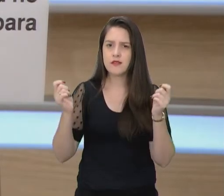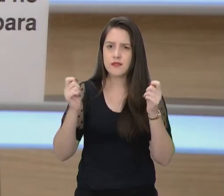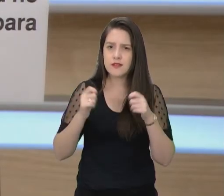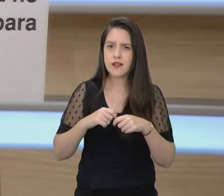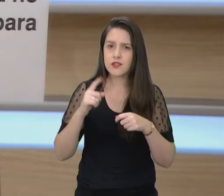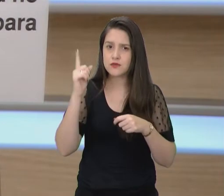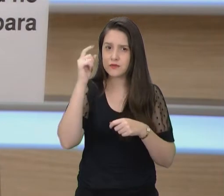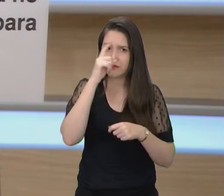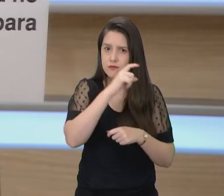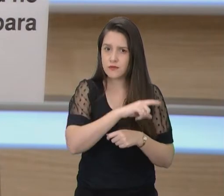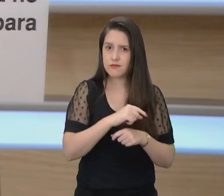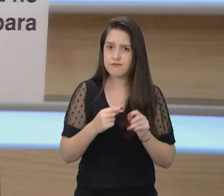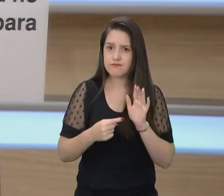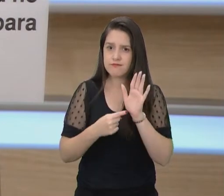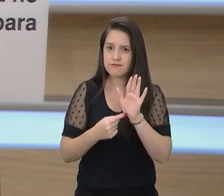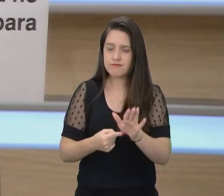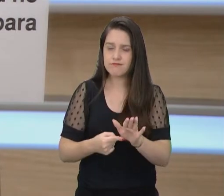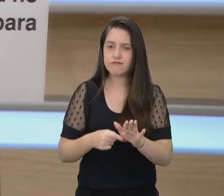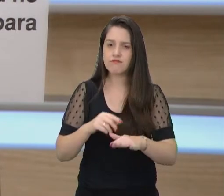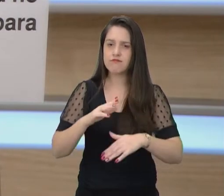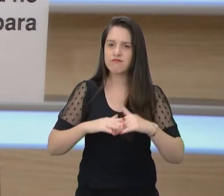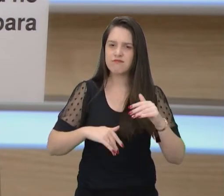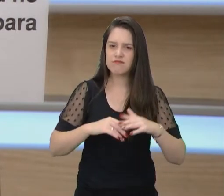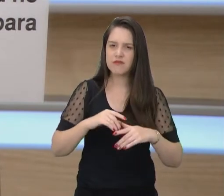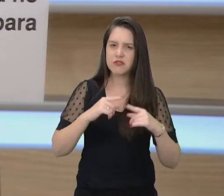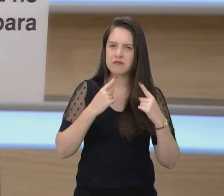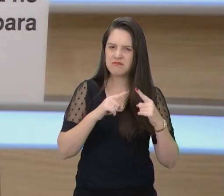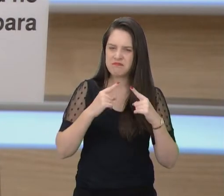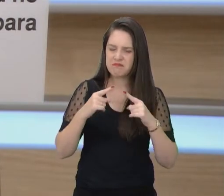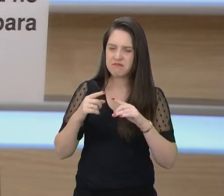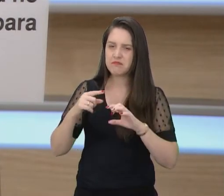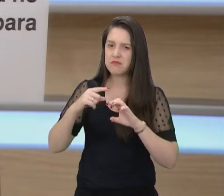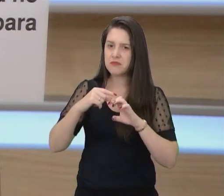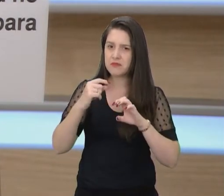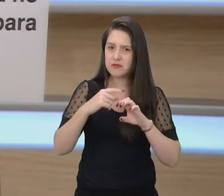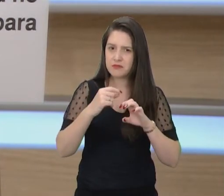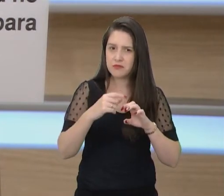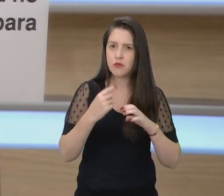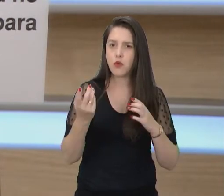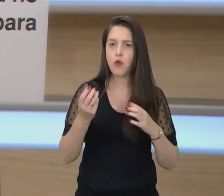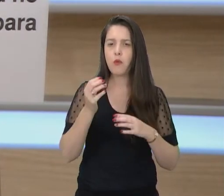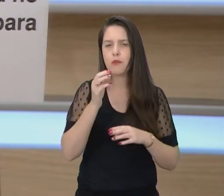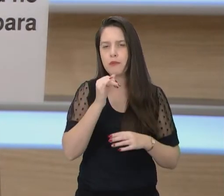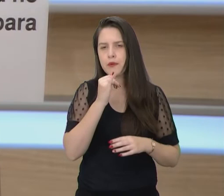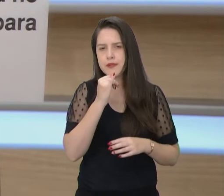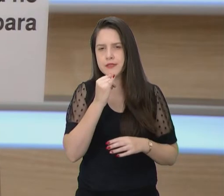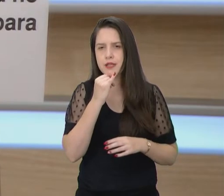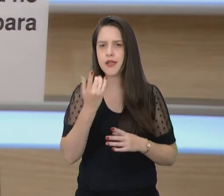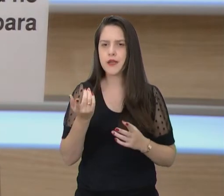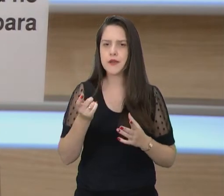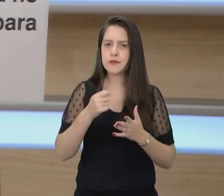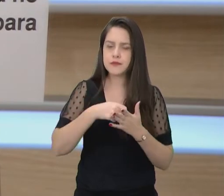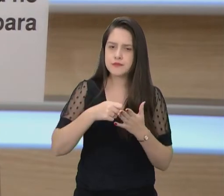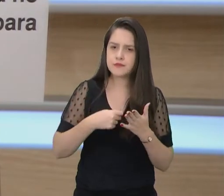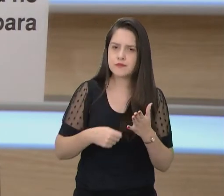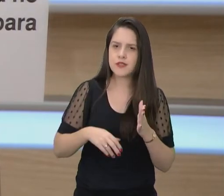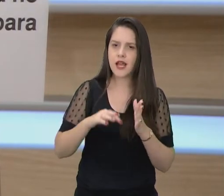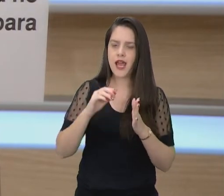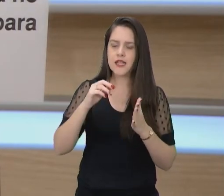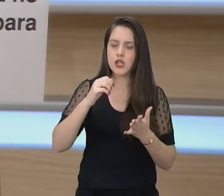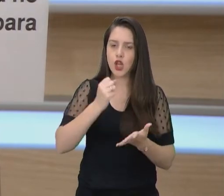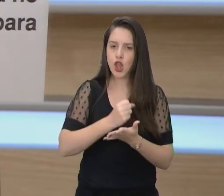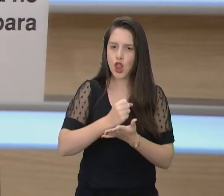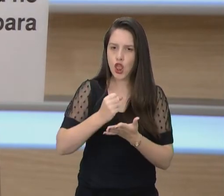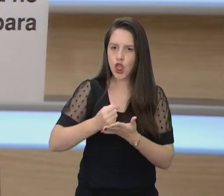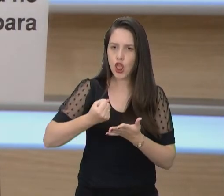ficou evidente ao lidar com a parte burocrática do empreendimento, como, por exemplo, no preenchimento das notas